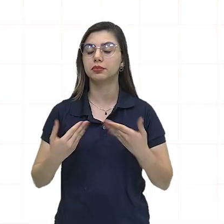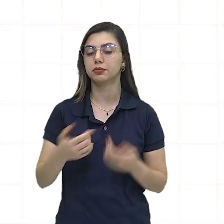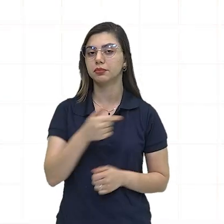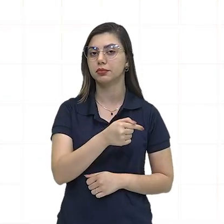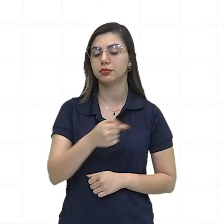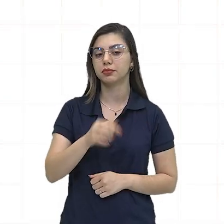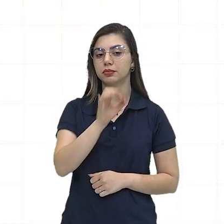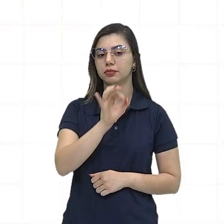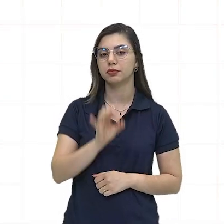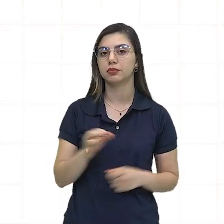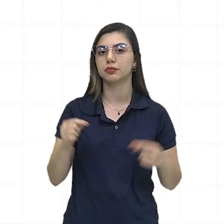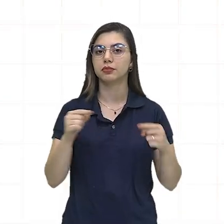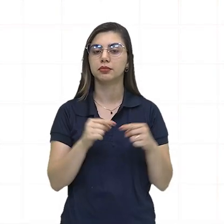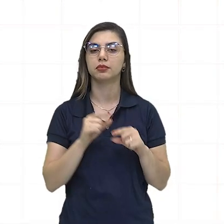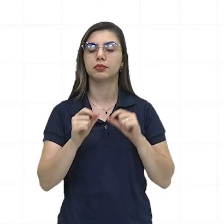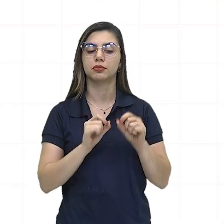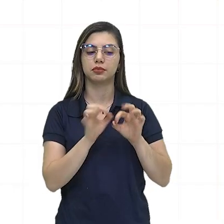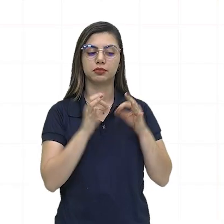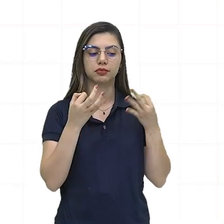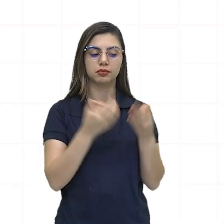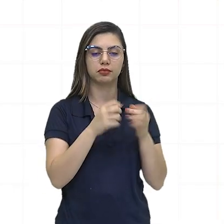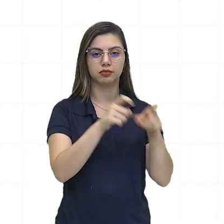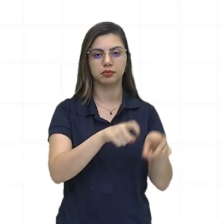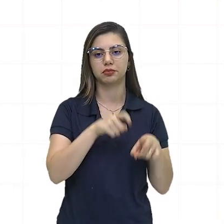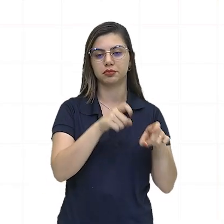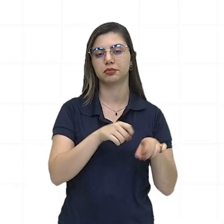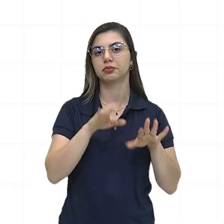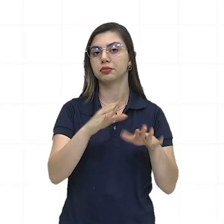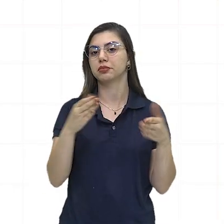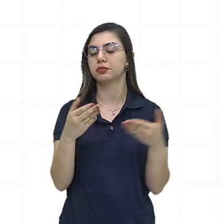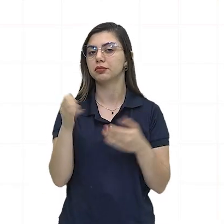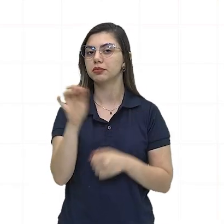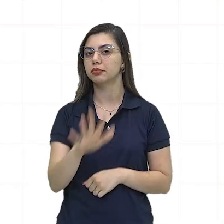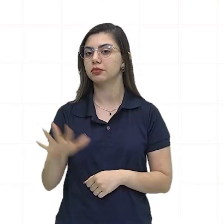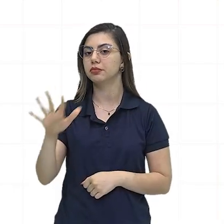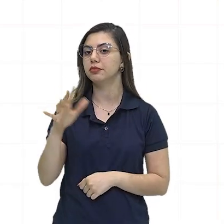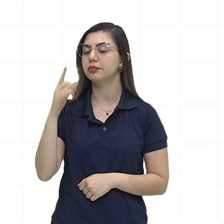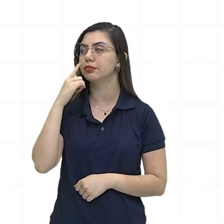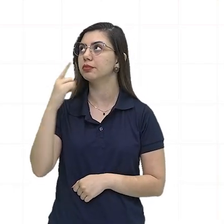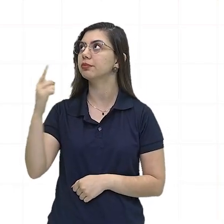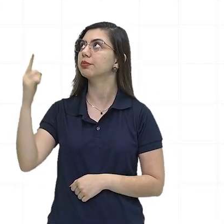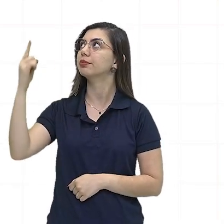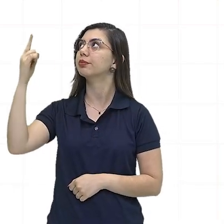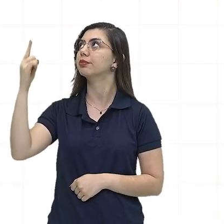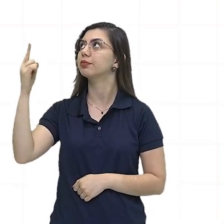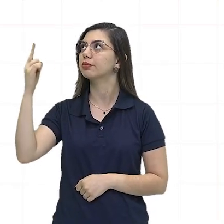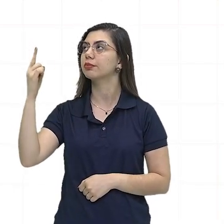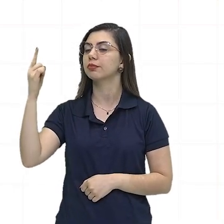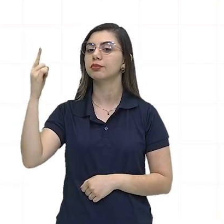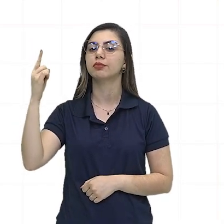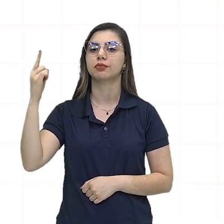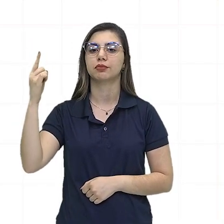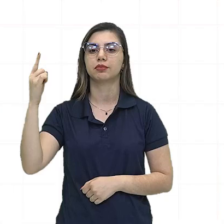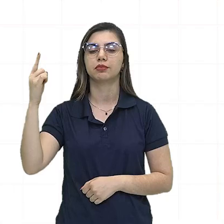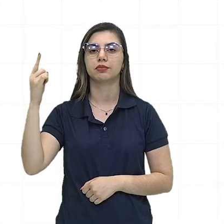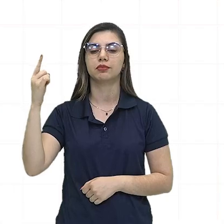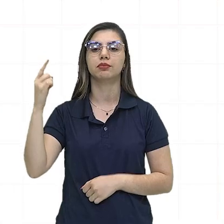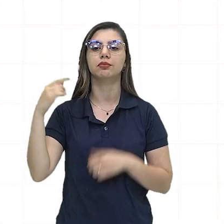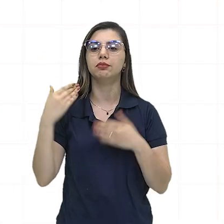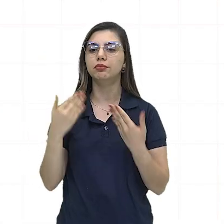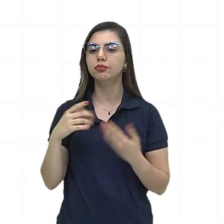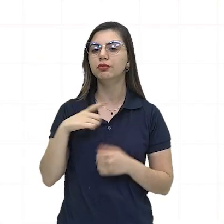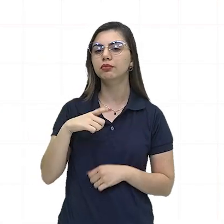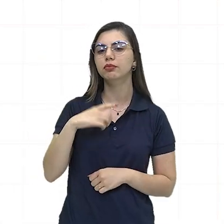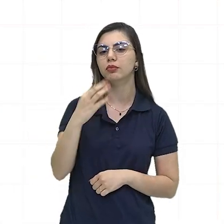certo? Então, nós temos aí um mapa onde vocês podem estar observando uma escala de